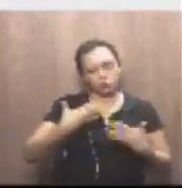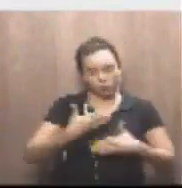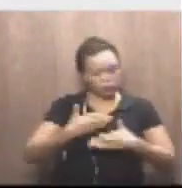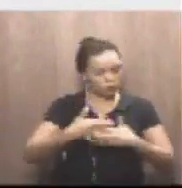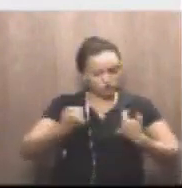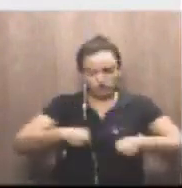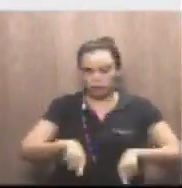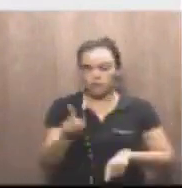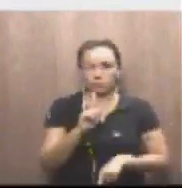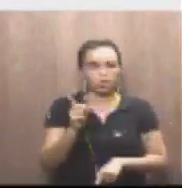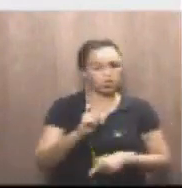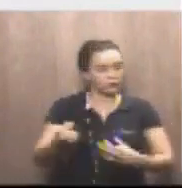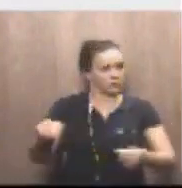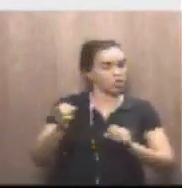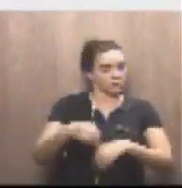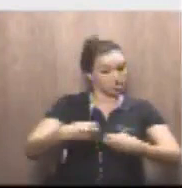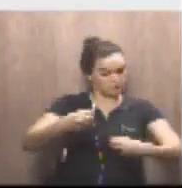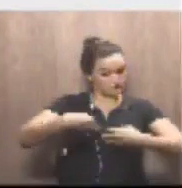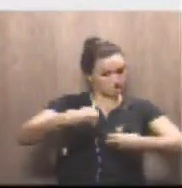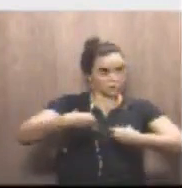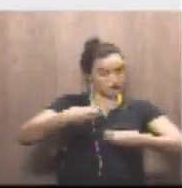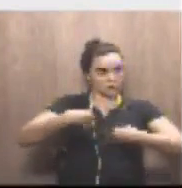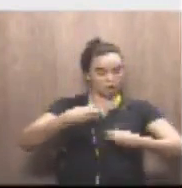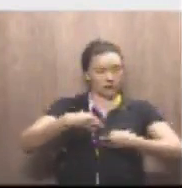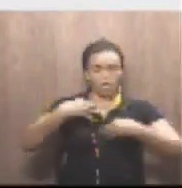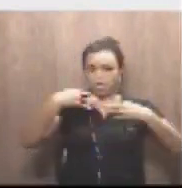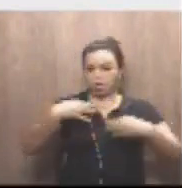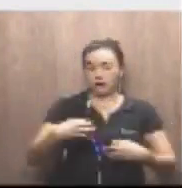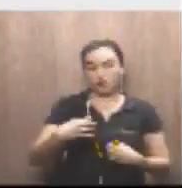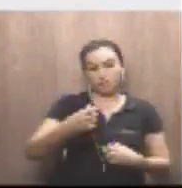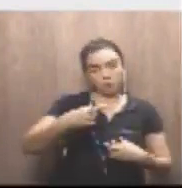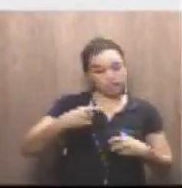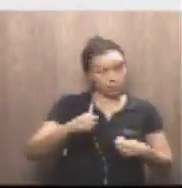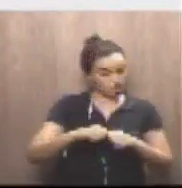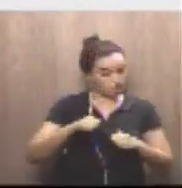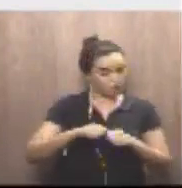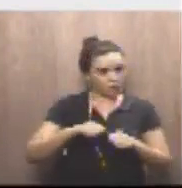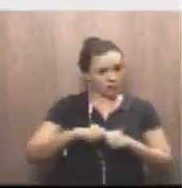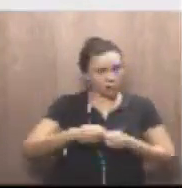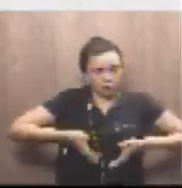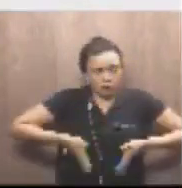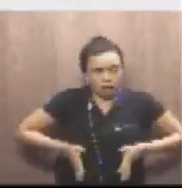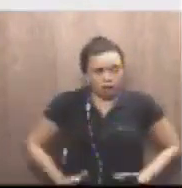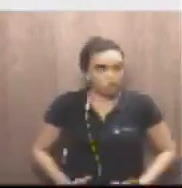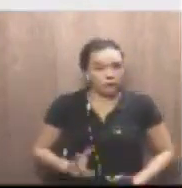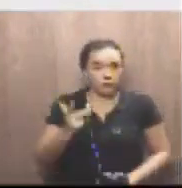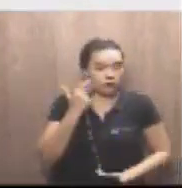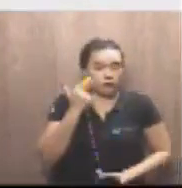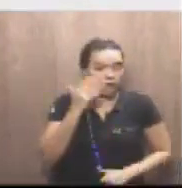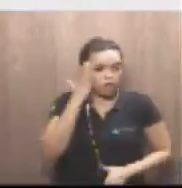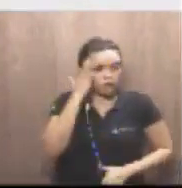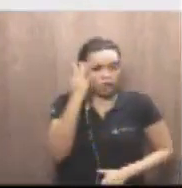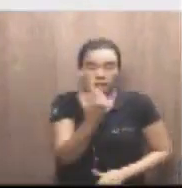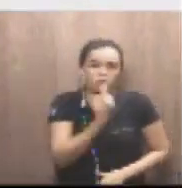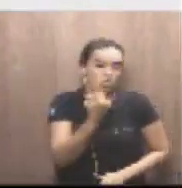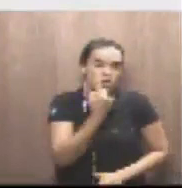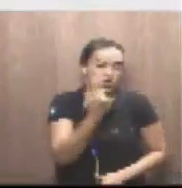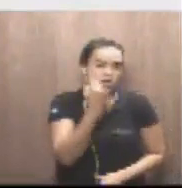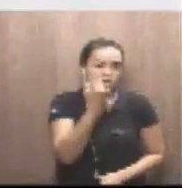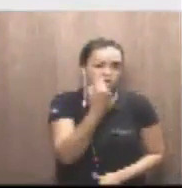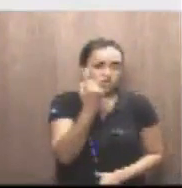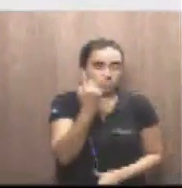não precisa ser educado necessariamente para que ele venha executar aquilo que ele sabe fazer desde